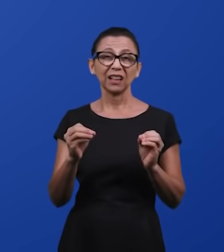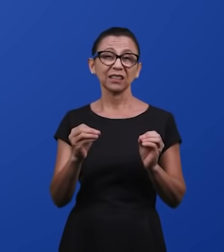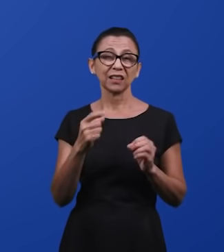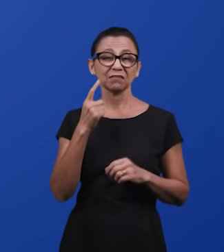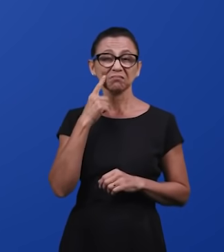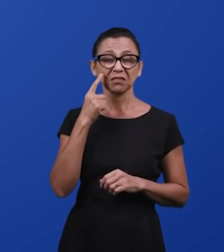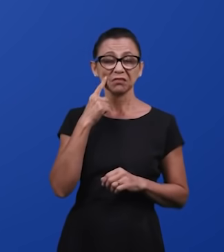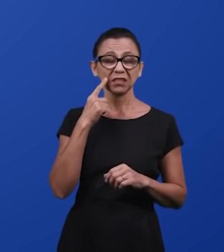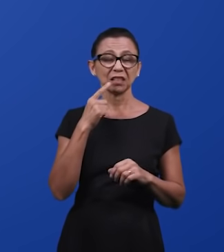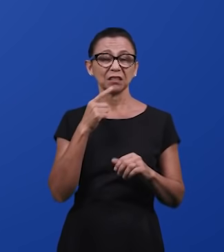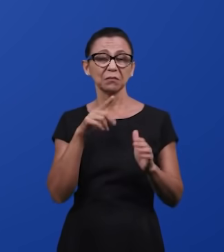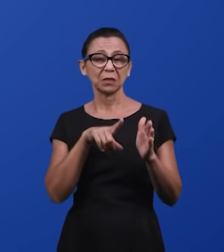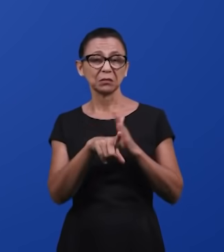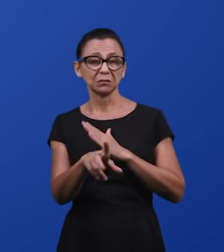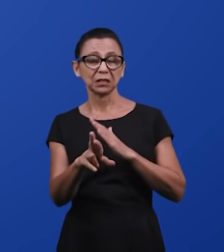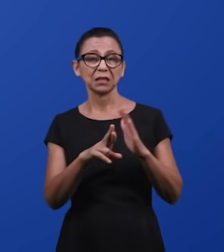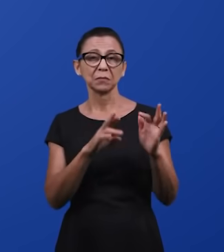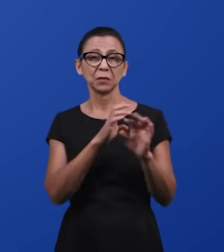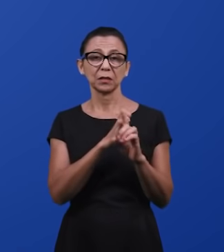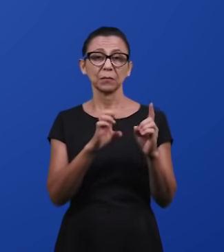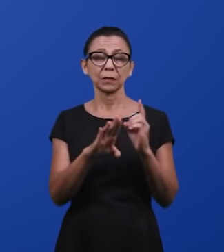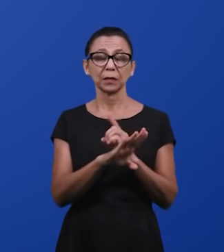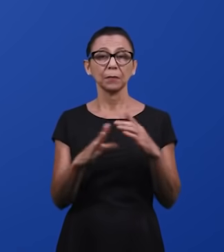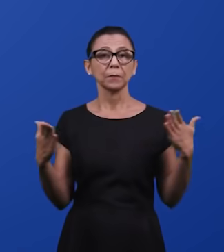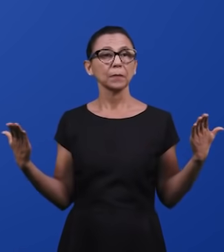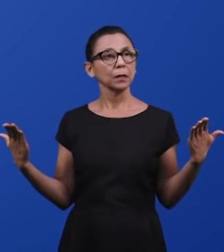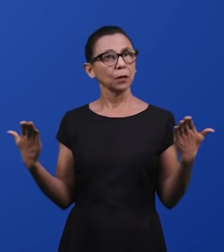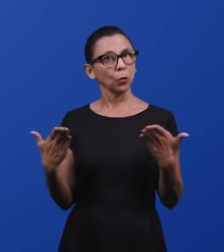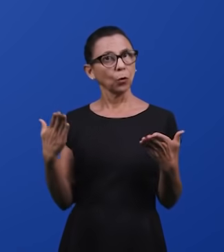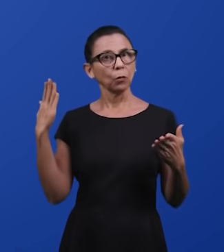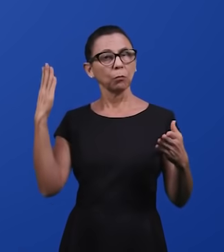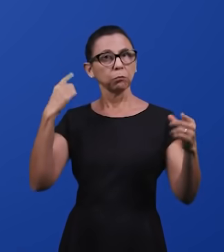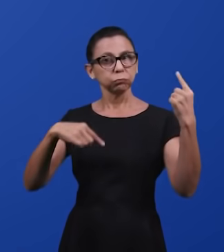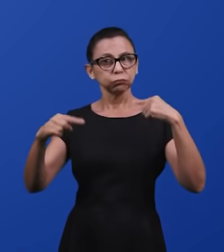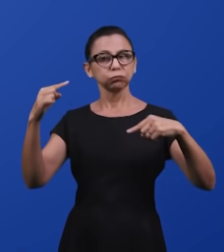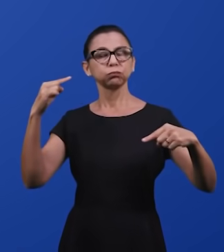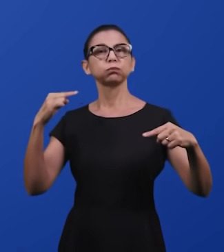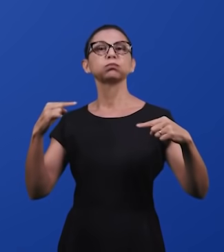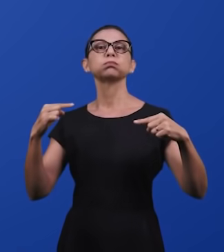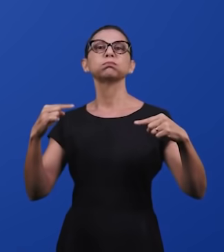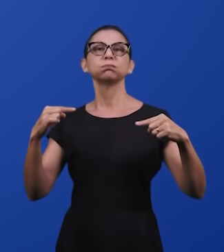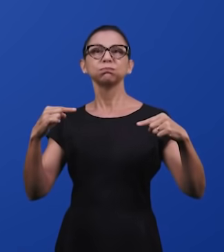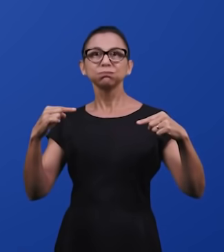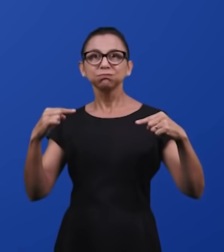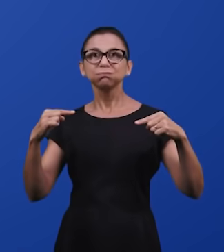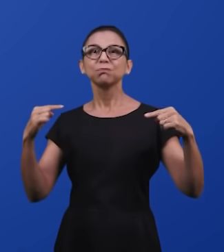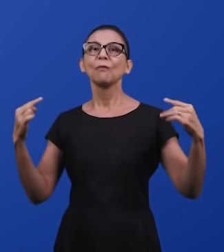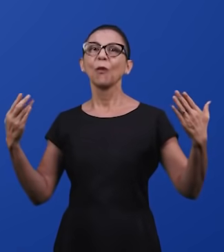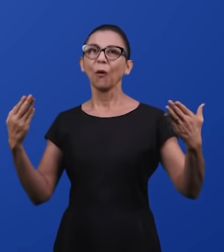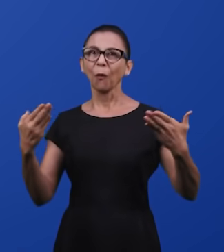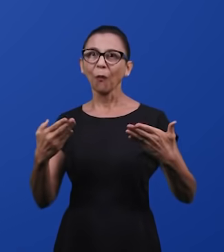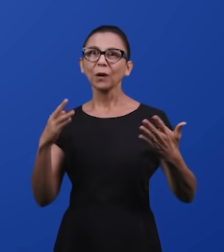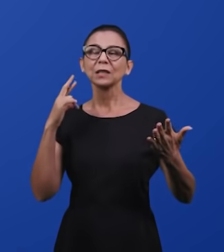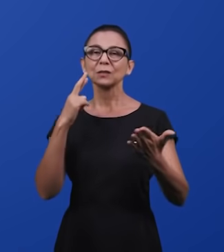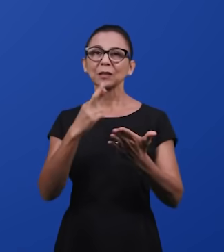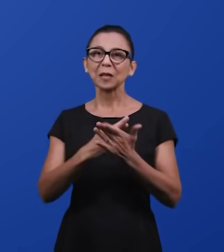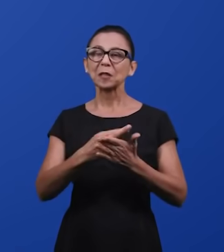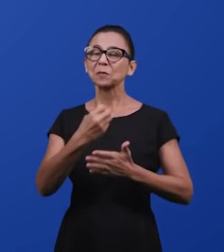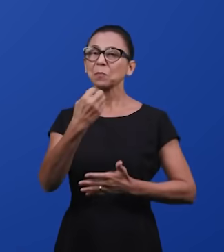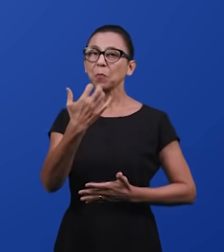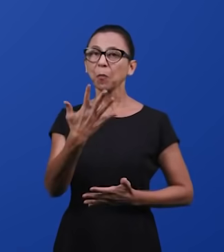é notório a participação e o envolvimento com este trabalho. Temos colhido grandes